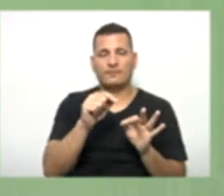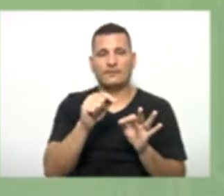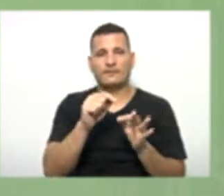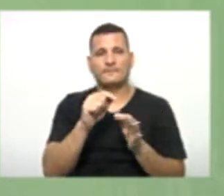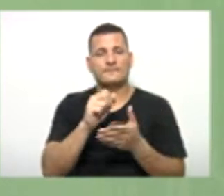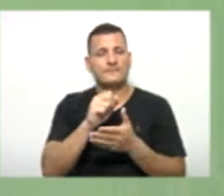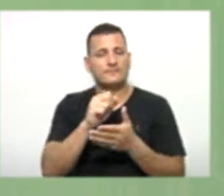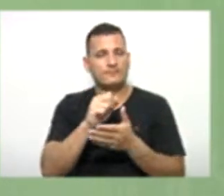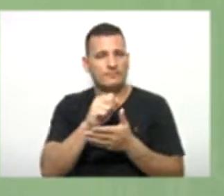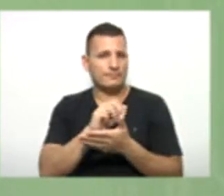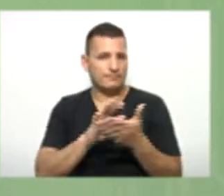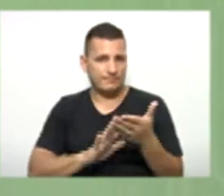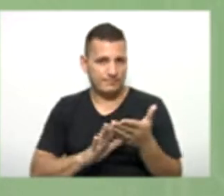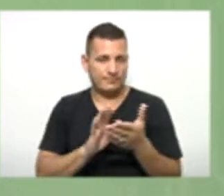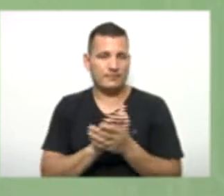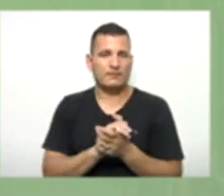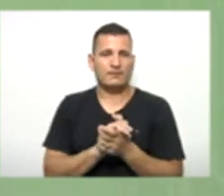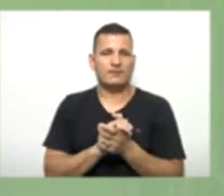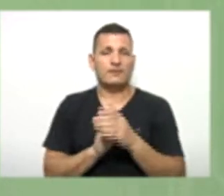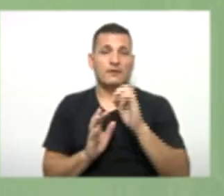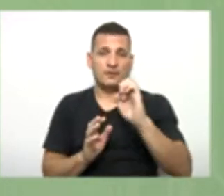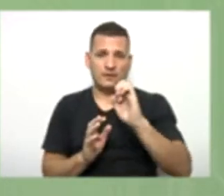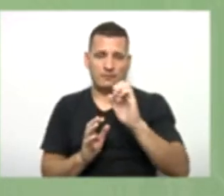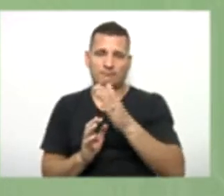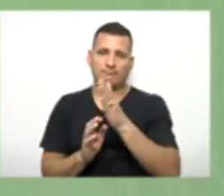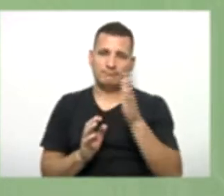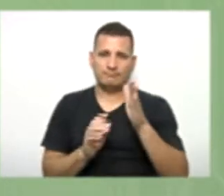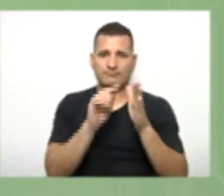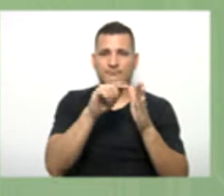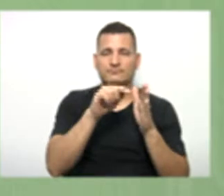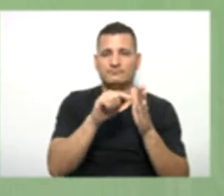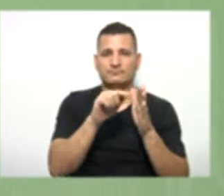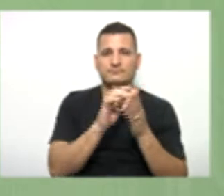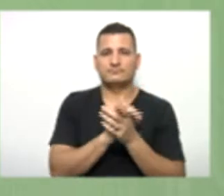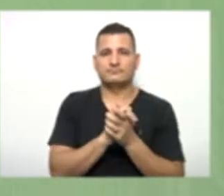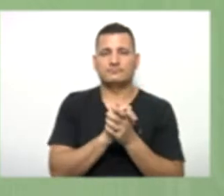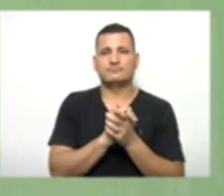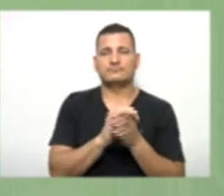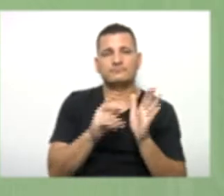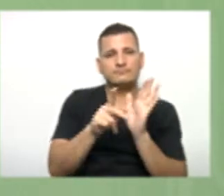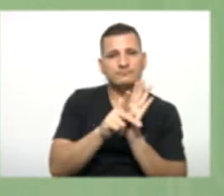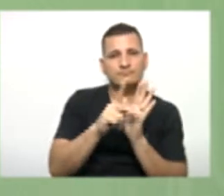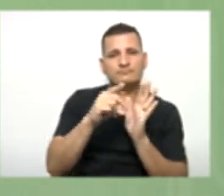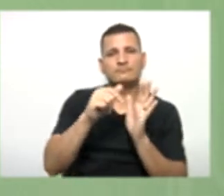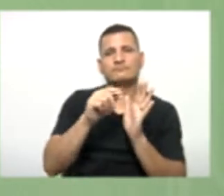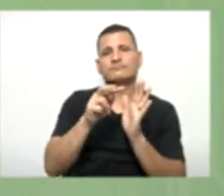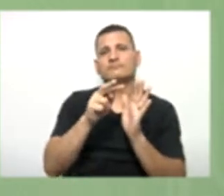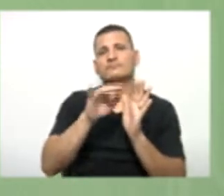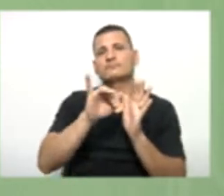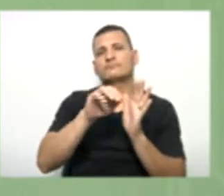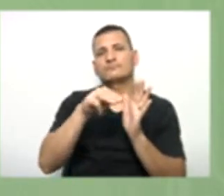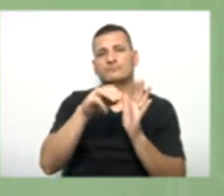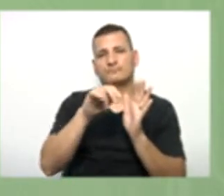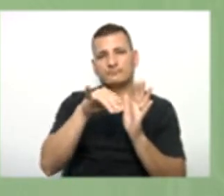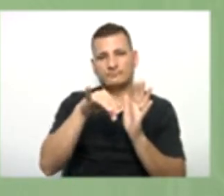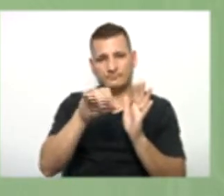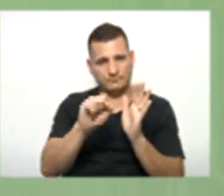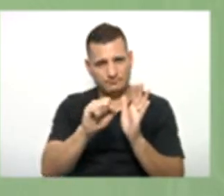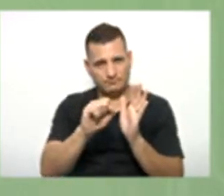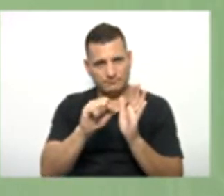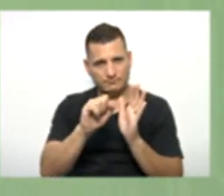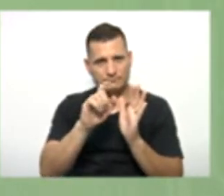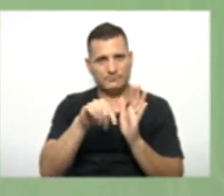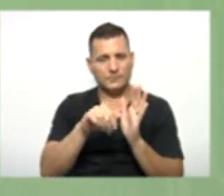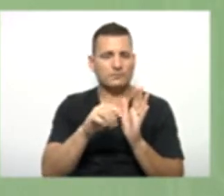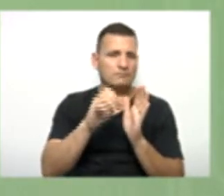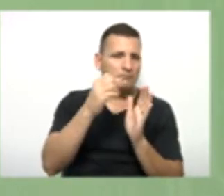exercício e do lado esquerdo eu agrupei as contas patrimoniais ativas, que são os bens e